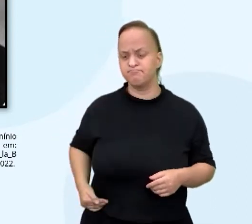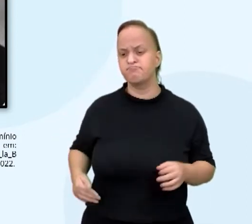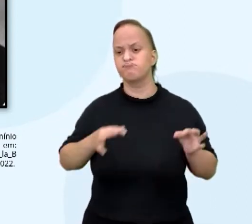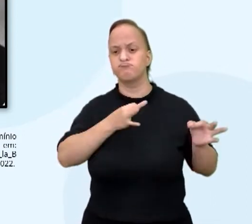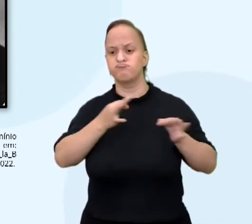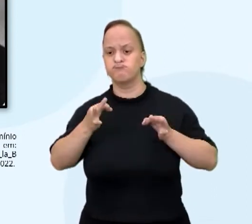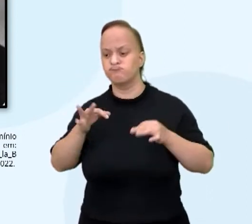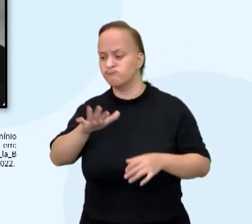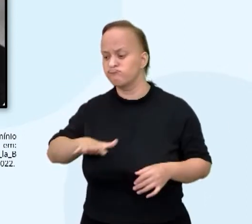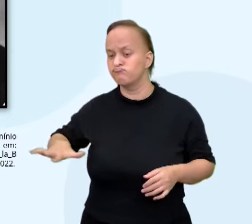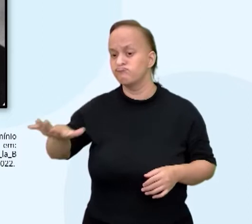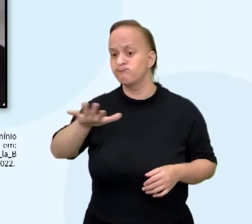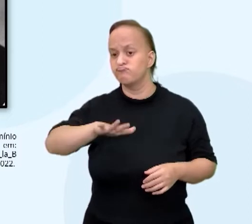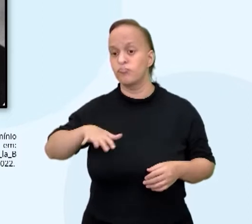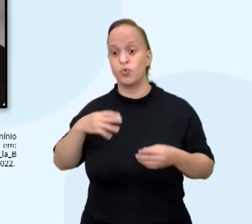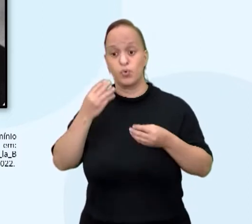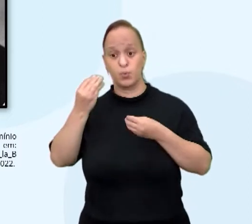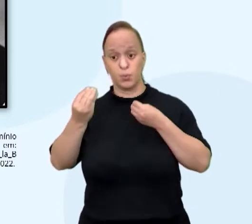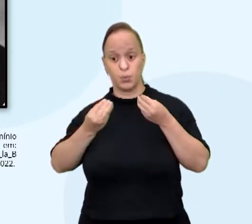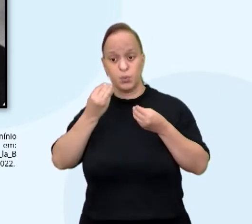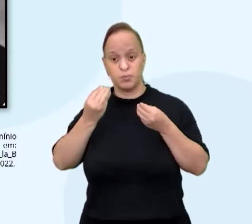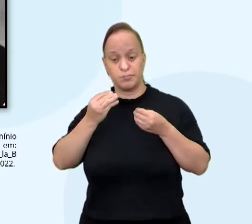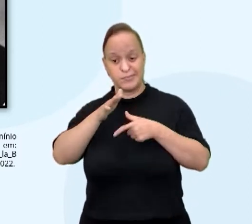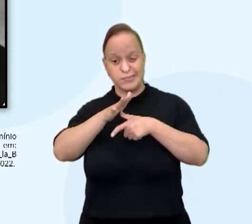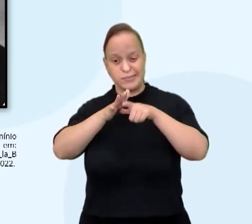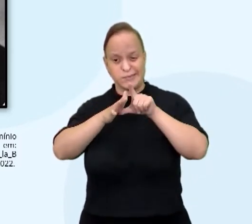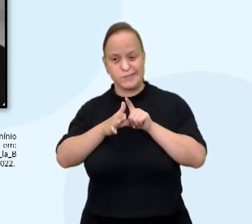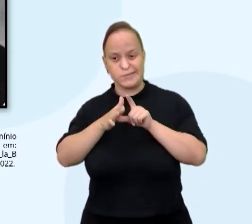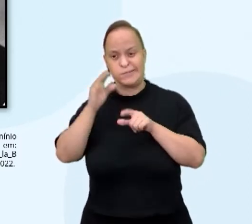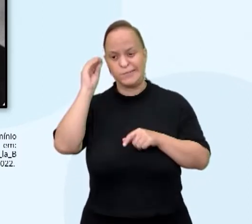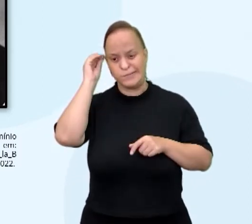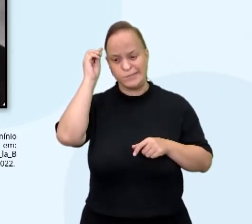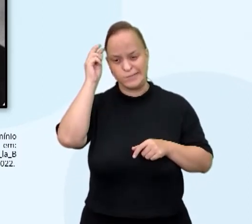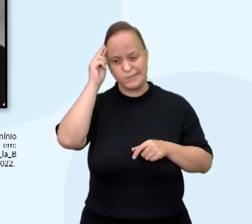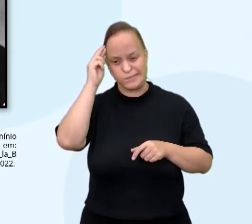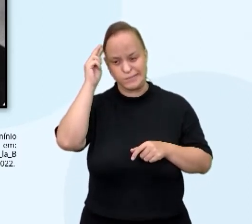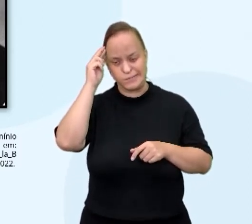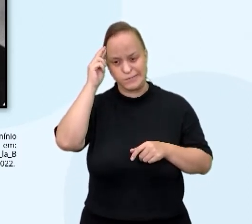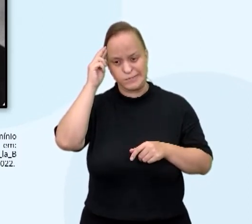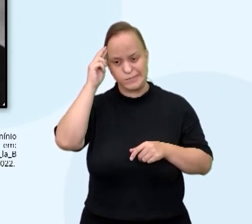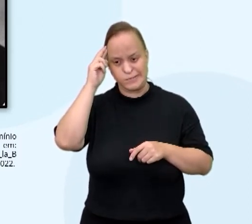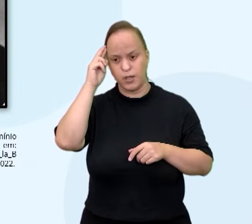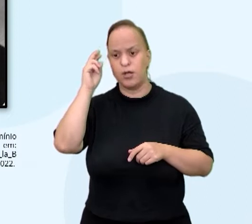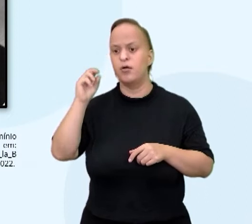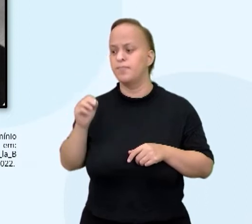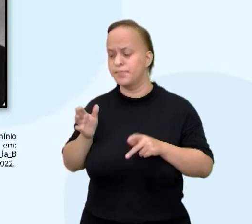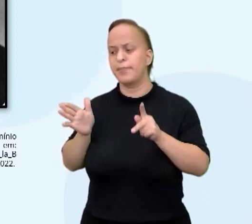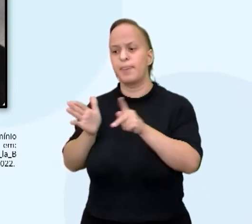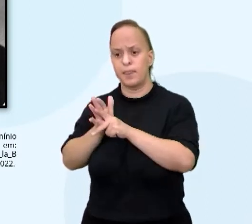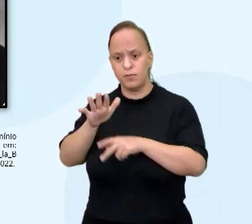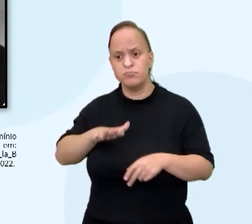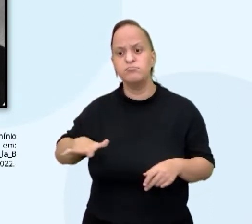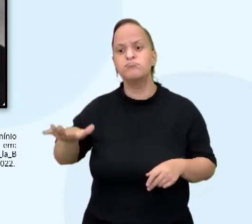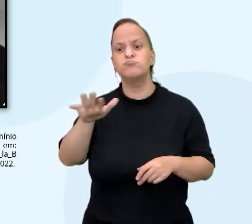do espaço geográfico, considerando e conhecendo todas as características naturais e humanas de